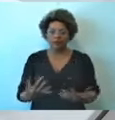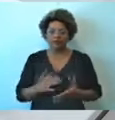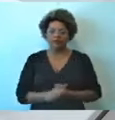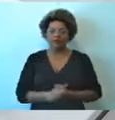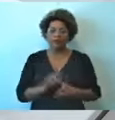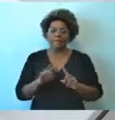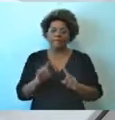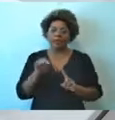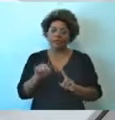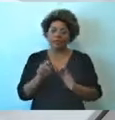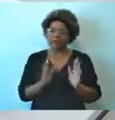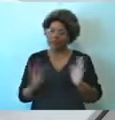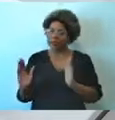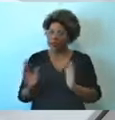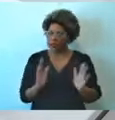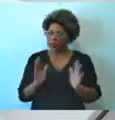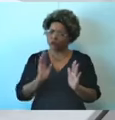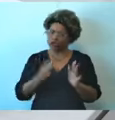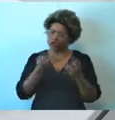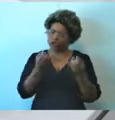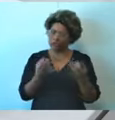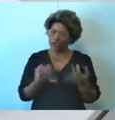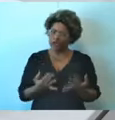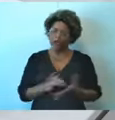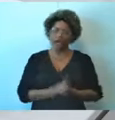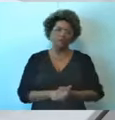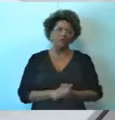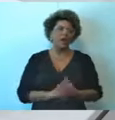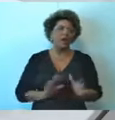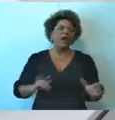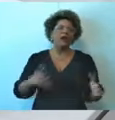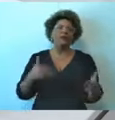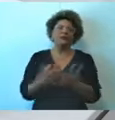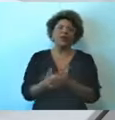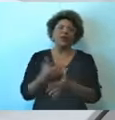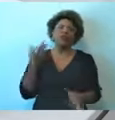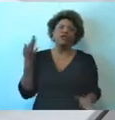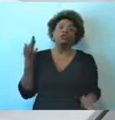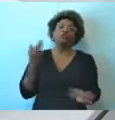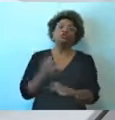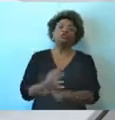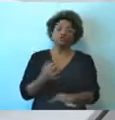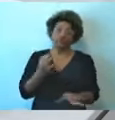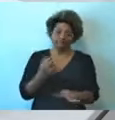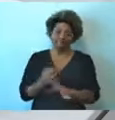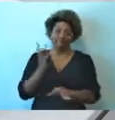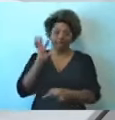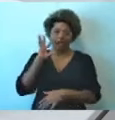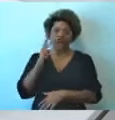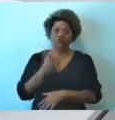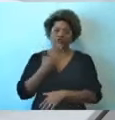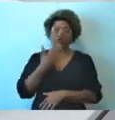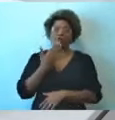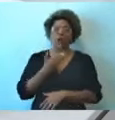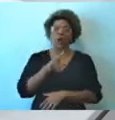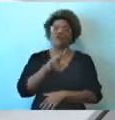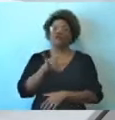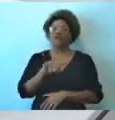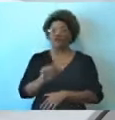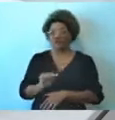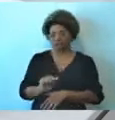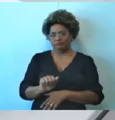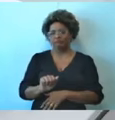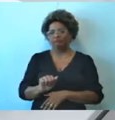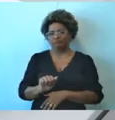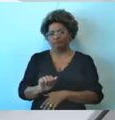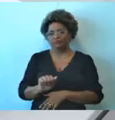tinha falado, né? A gente está colocando até julho ter definição das vias. Né? Para essa definição, precisa desenvolver